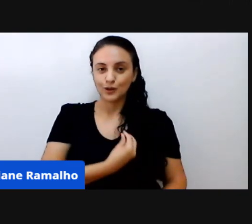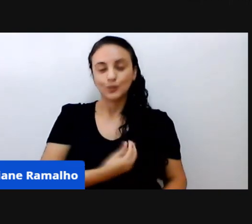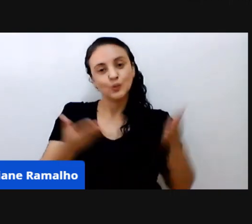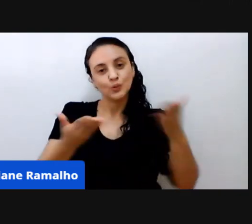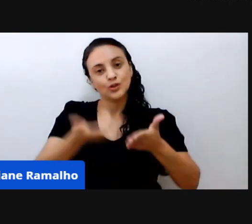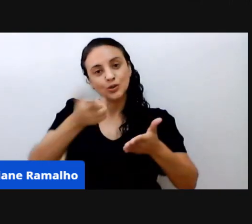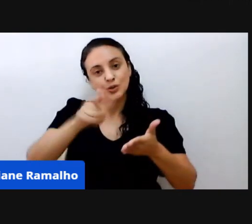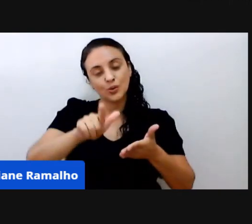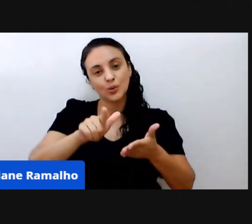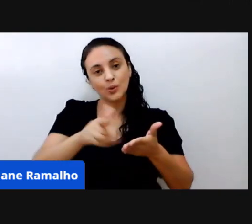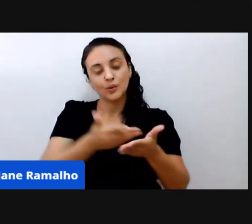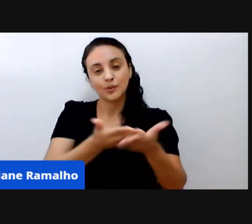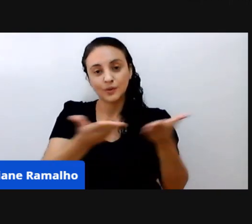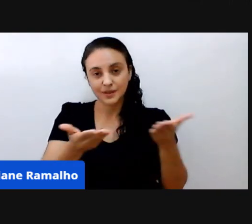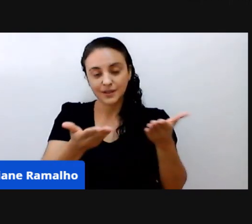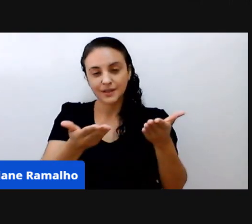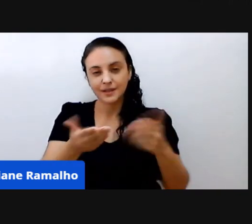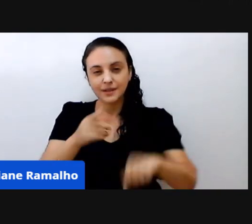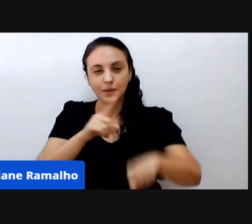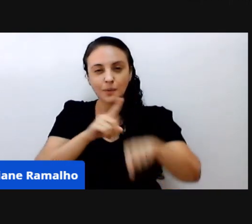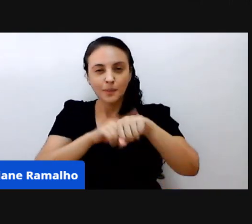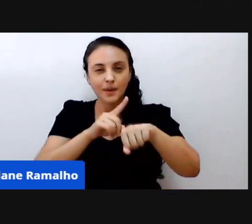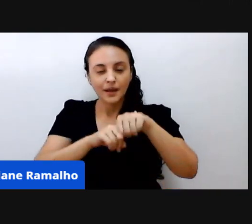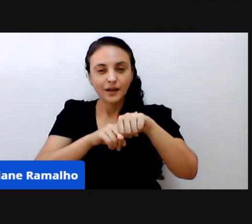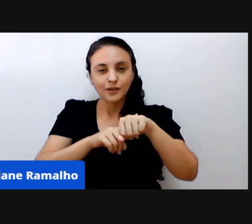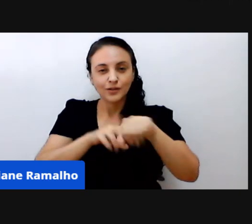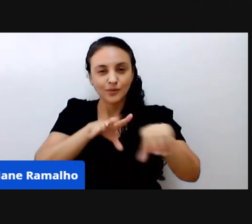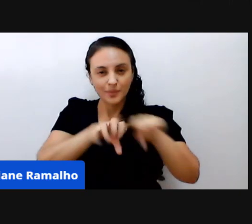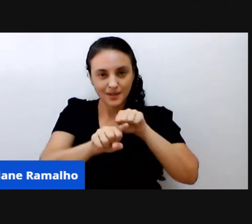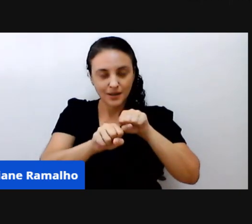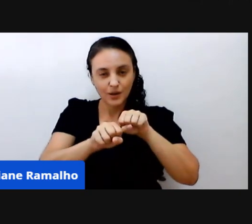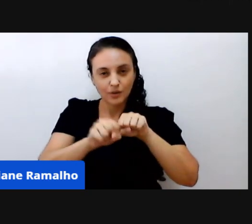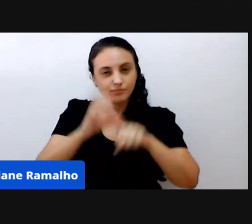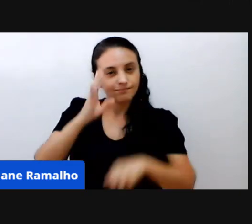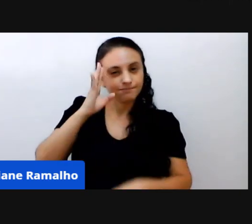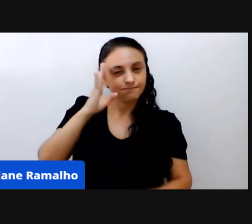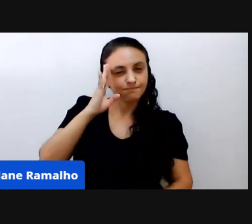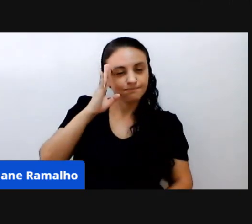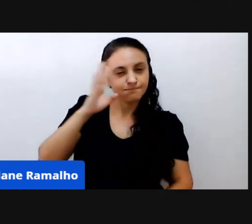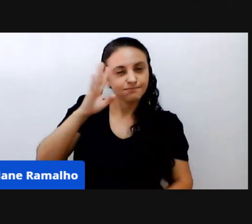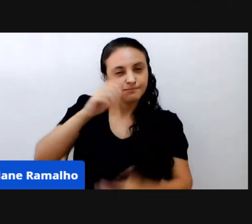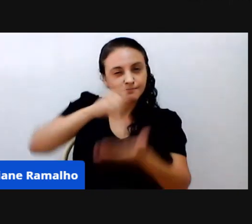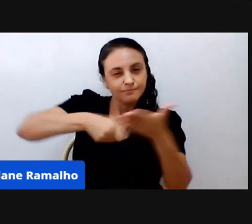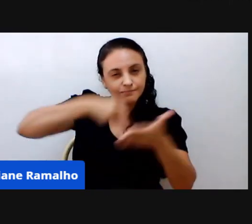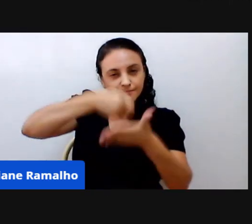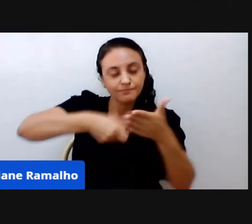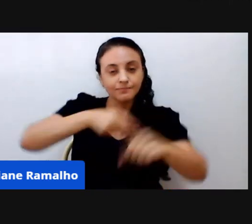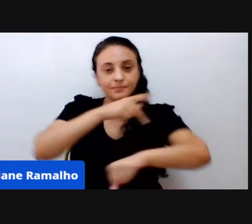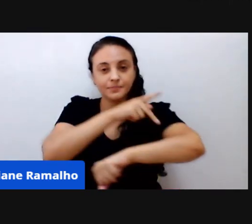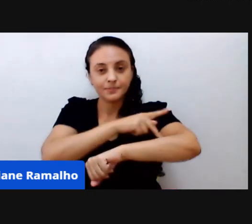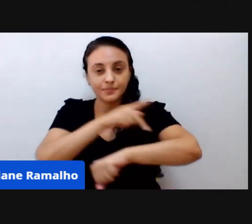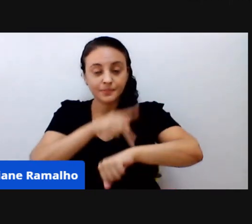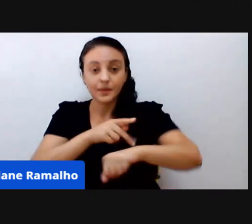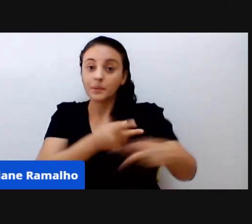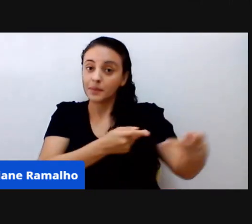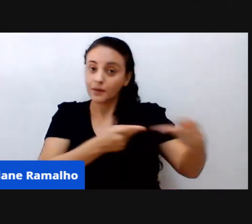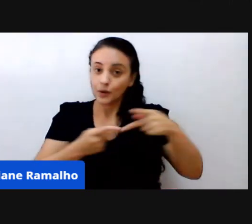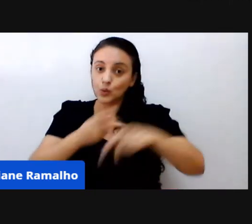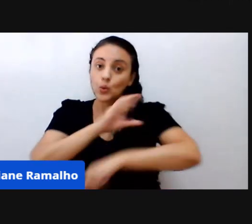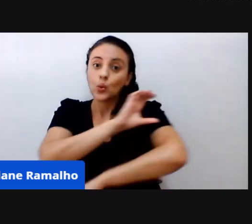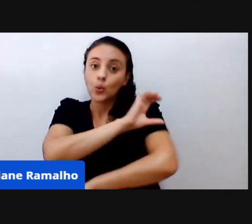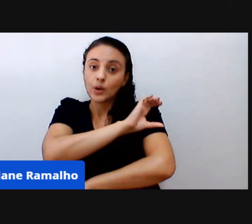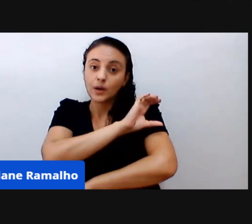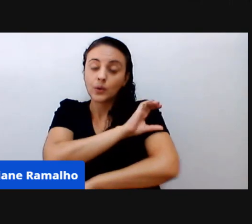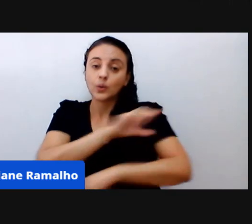formação, reflexões pedagógicas. Sejam muito bem-vindos também, coordenadores, diretores. Gostaria de, em